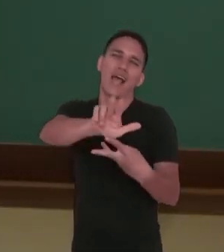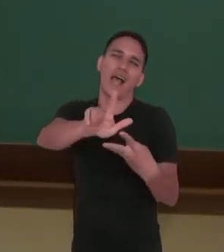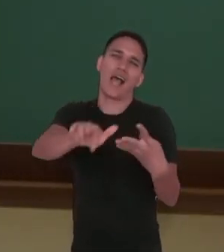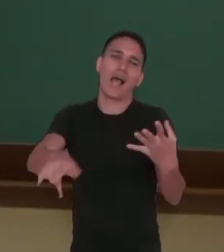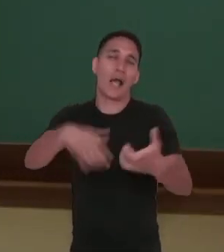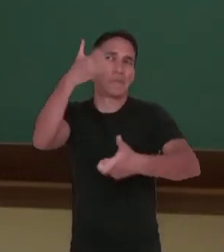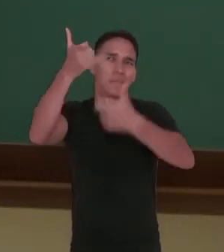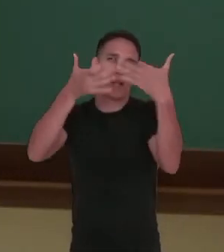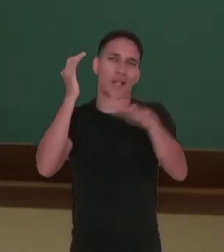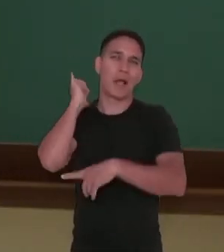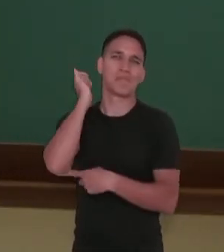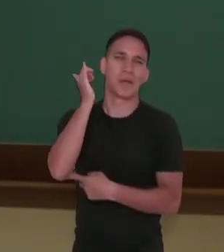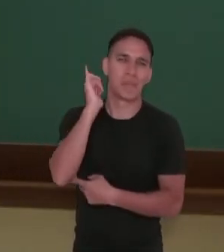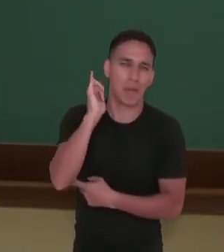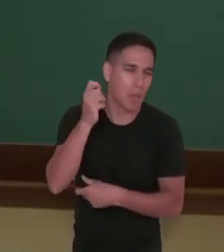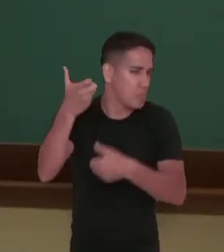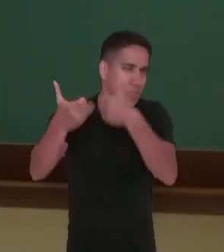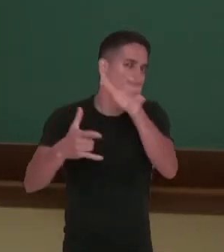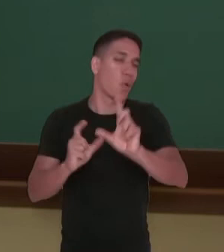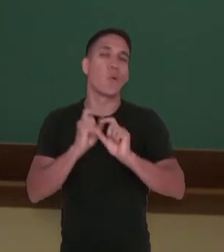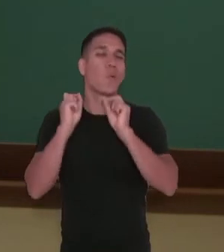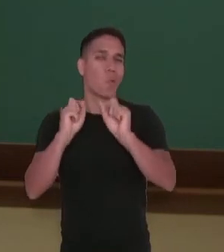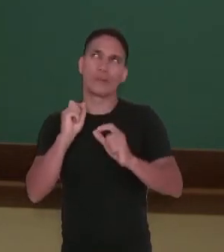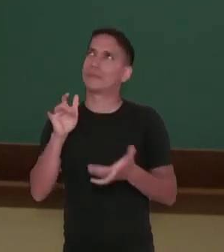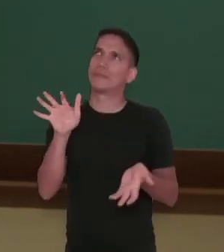que falam, que nos